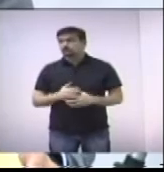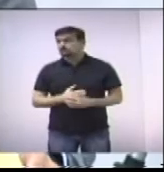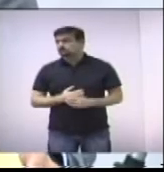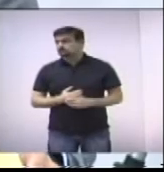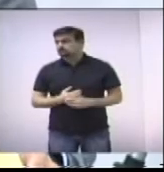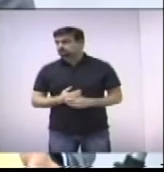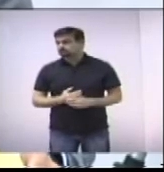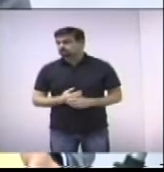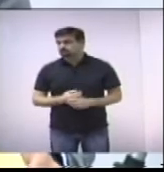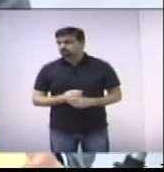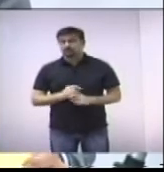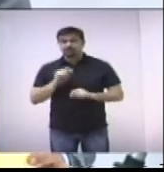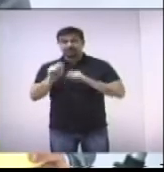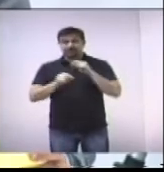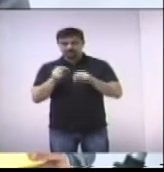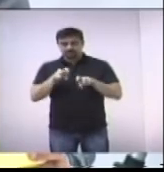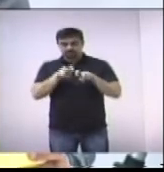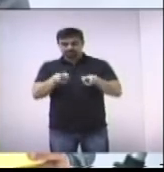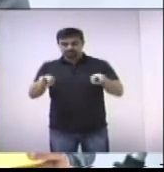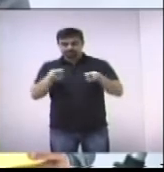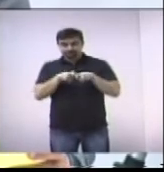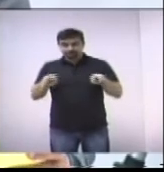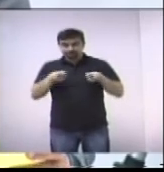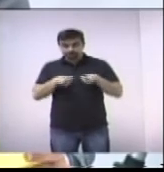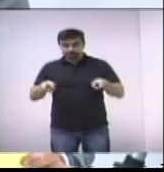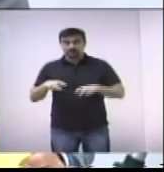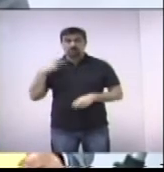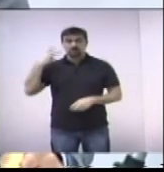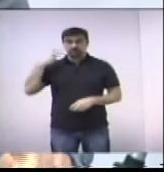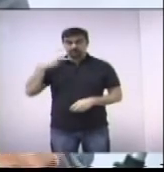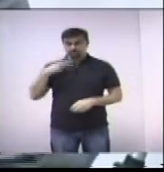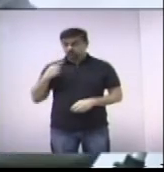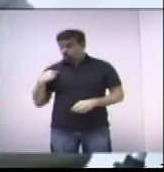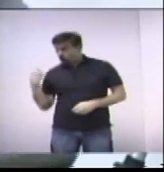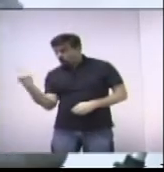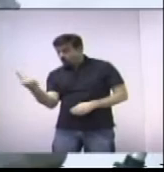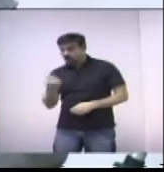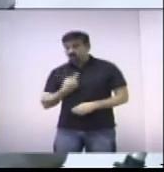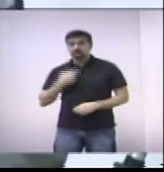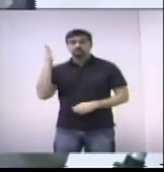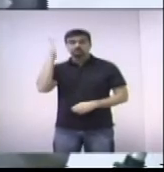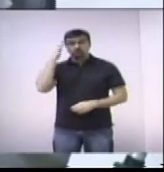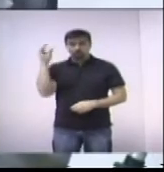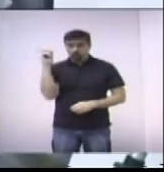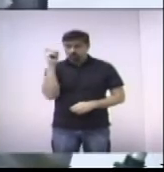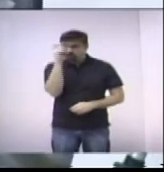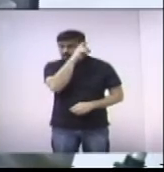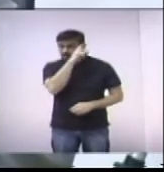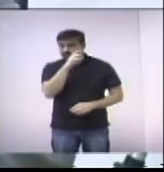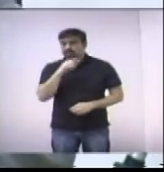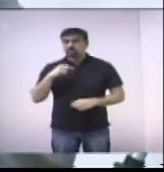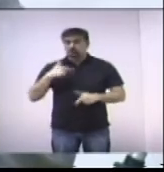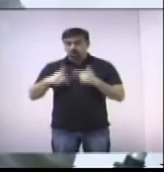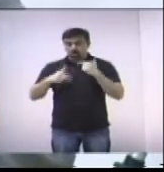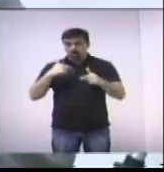só quem está do lado de cá é que sabe o quanto é difícil o nosso